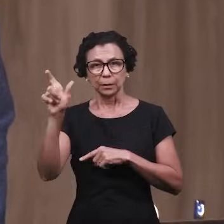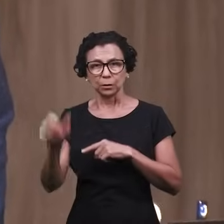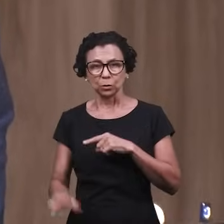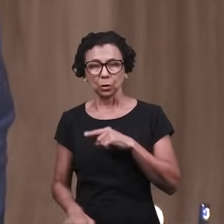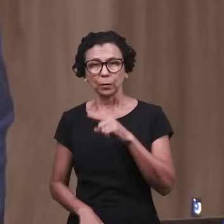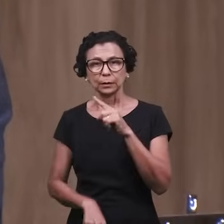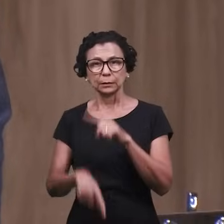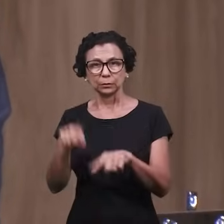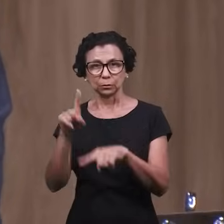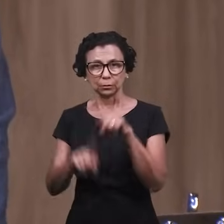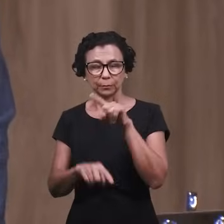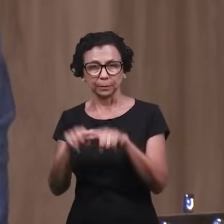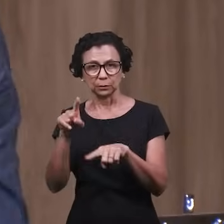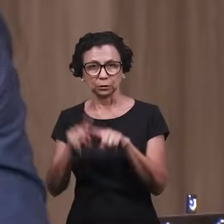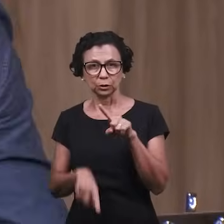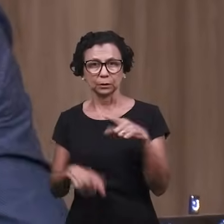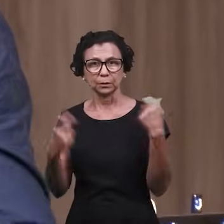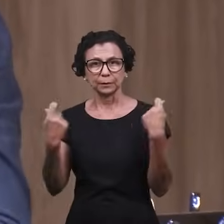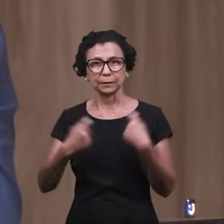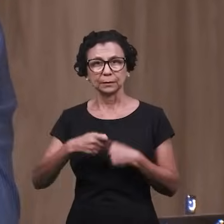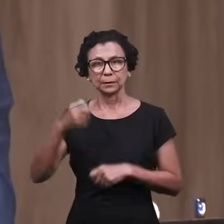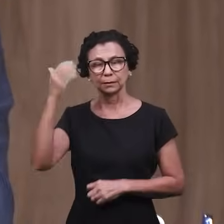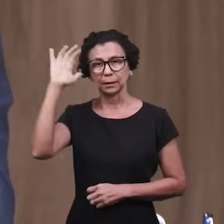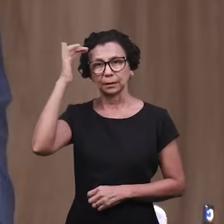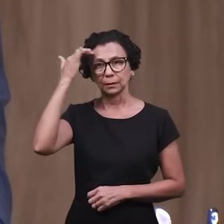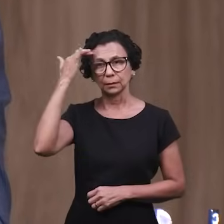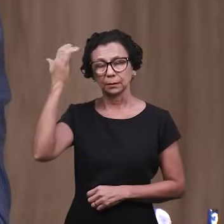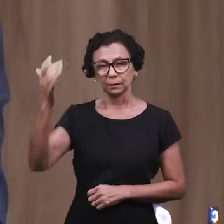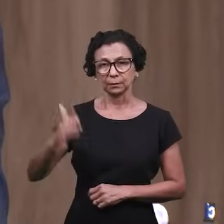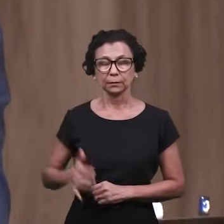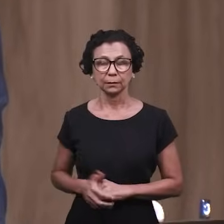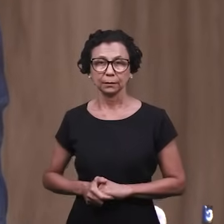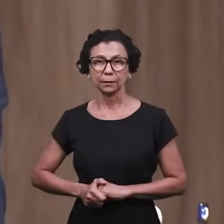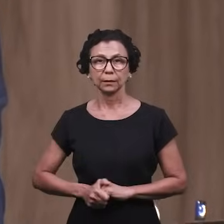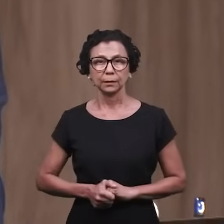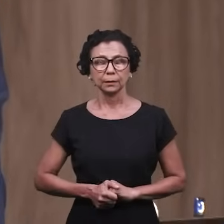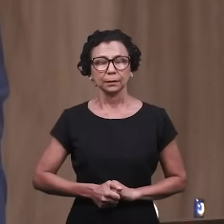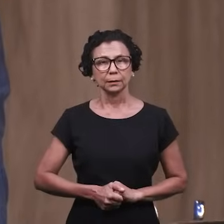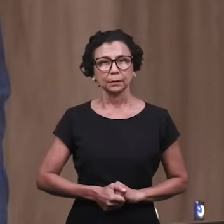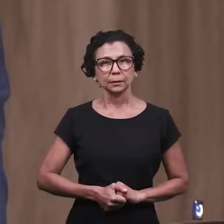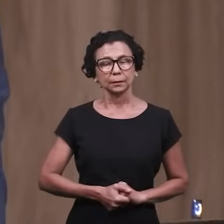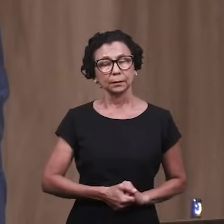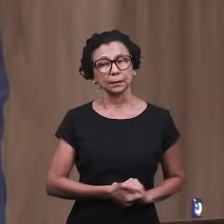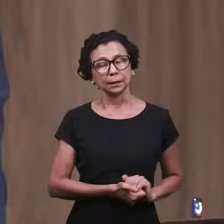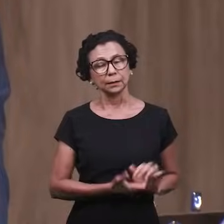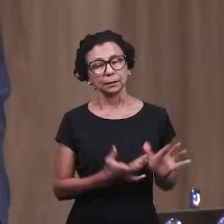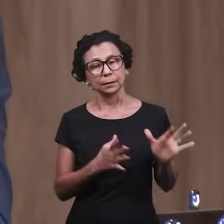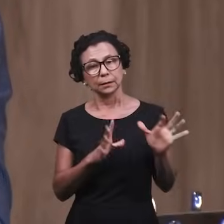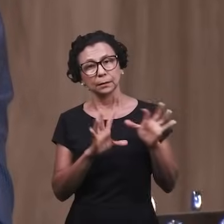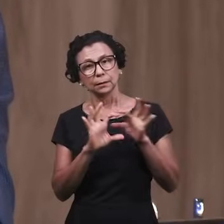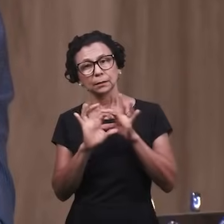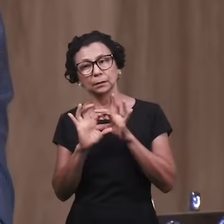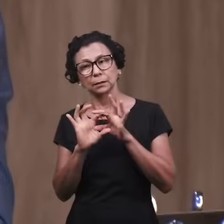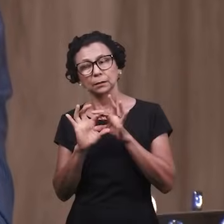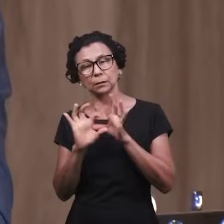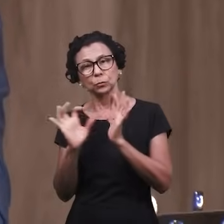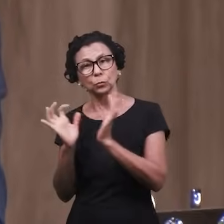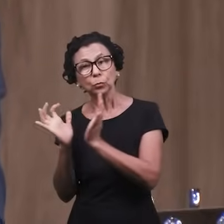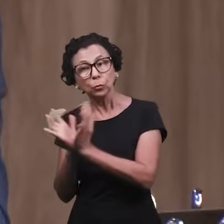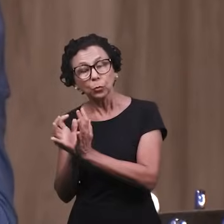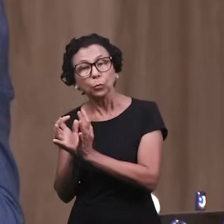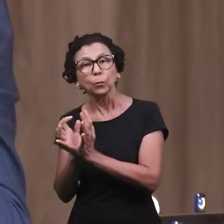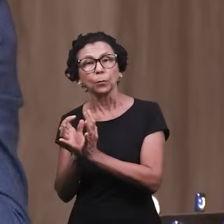precisa entender, não é, que ele faz parte de um contexto e dentro disso,